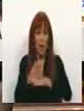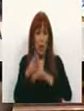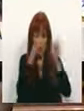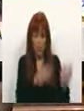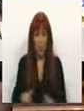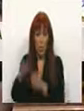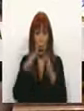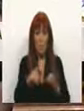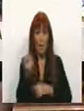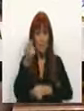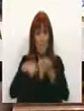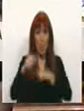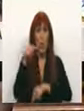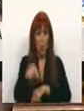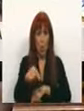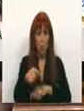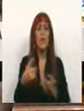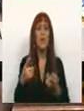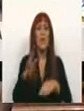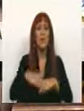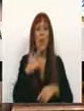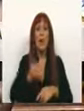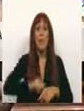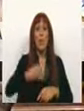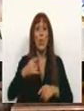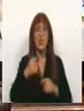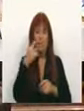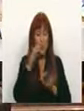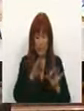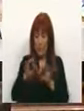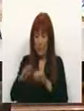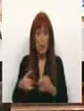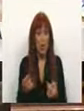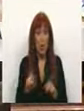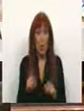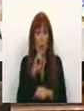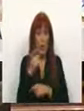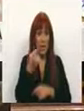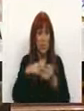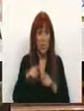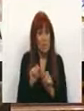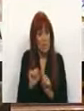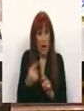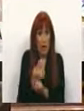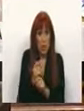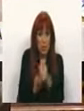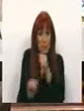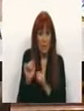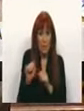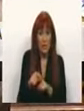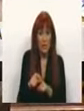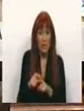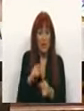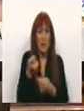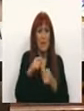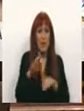produzir e a comercializar? E dado que muitos dos viveiristas já não estão a poder comercializar os seus produtos, dado que a